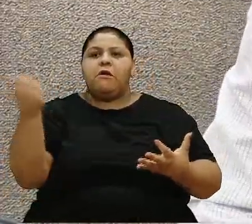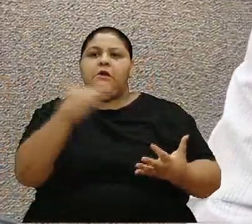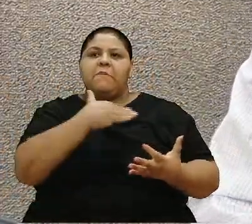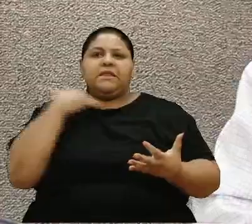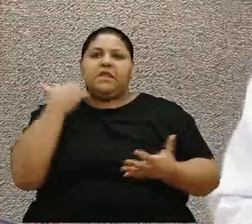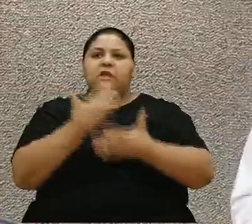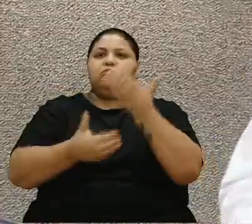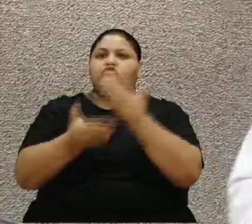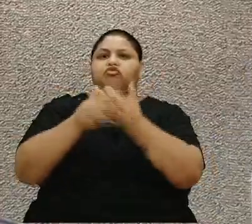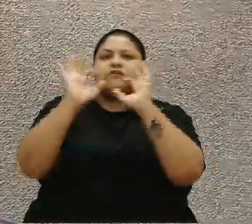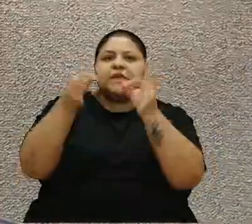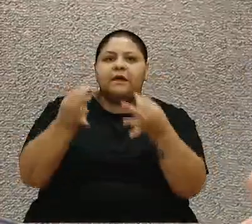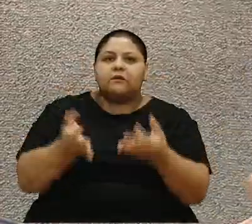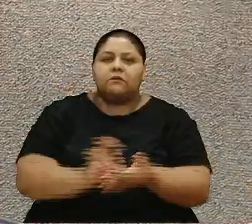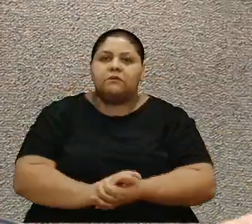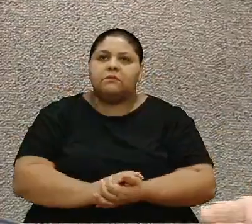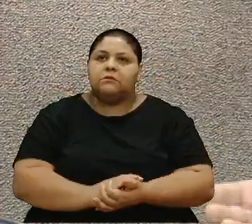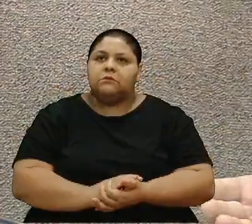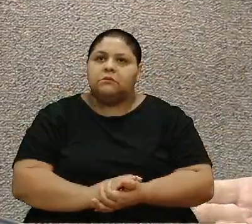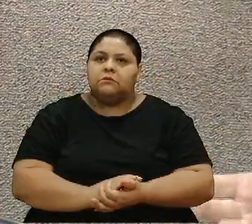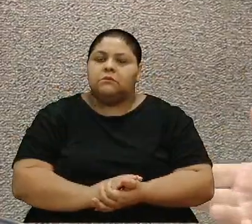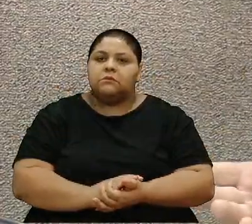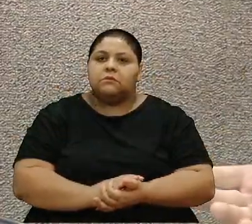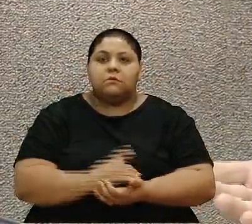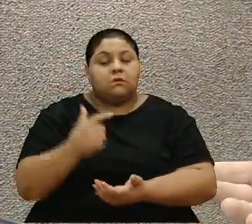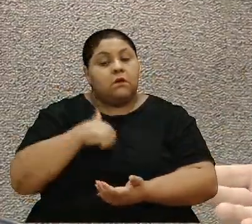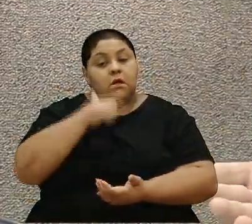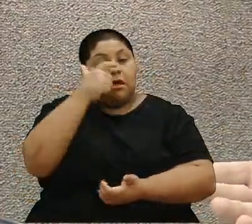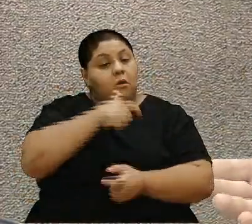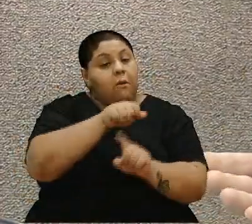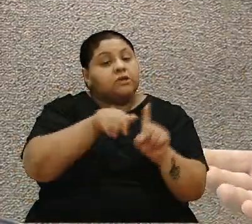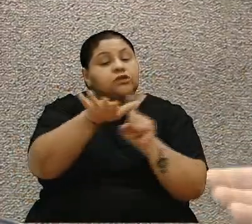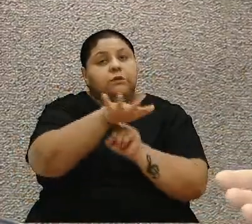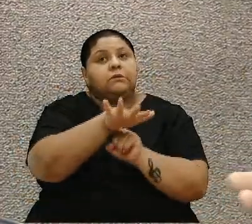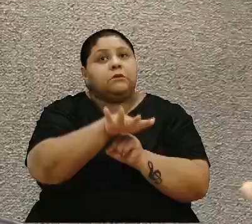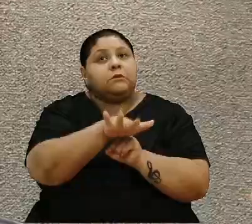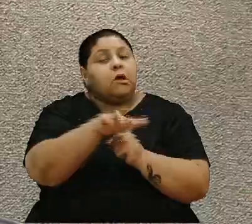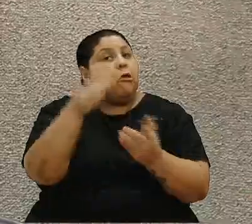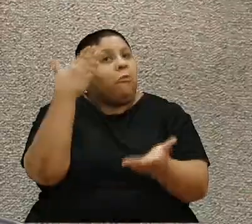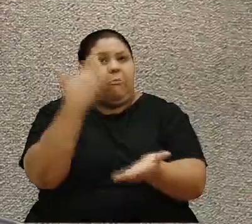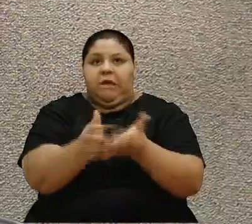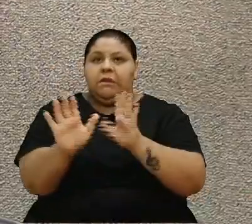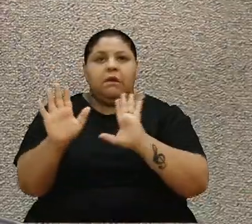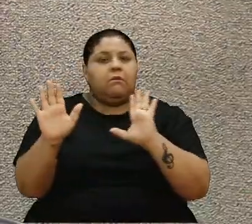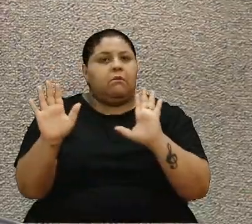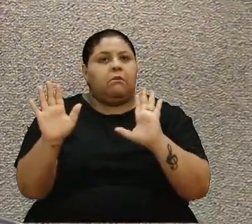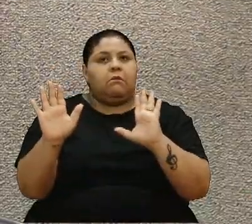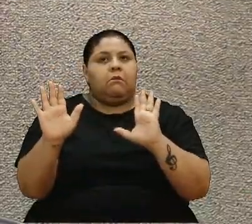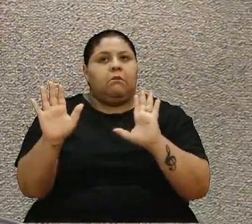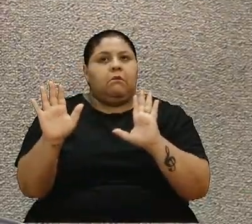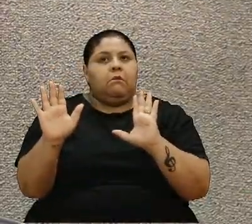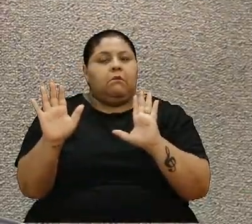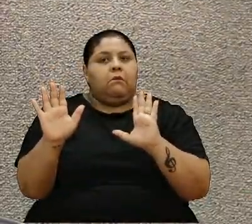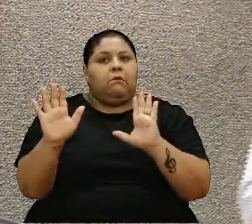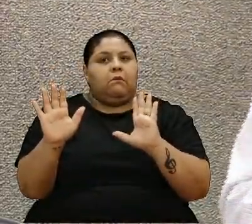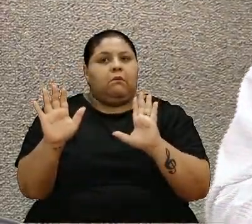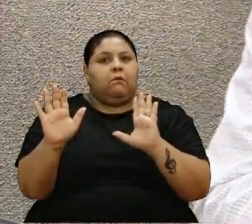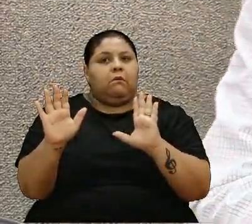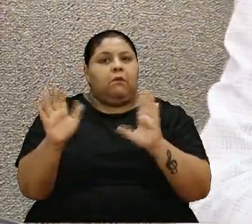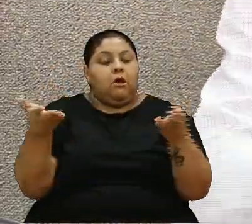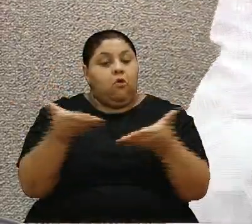certo. Gente, eu acho que a nossa sociedade perdeu a estribeira. Eu acho que